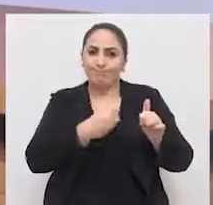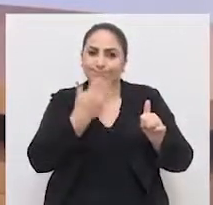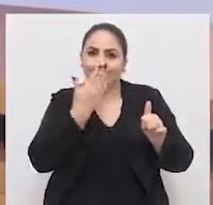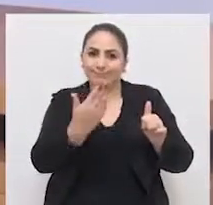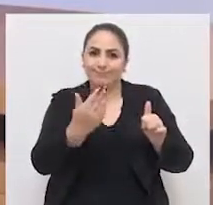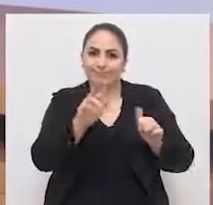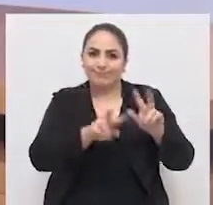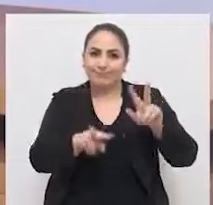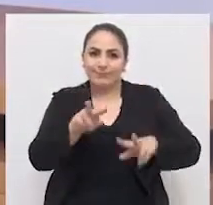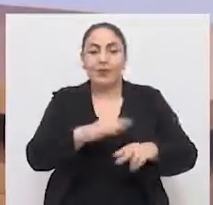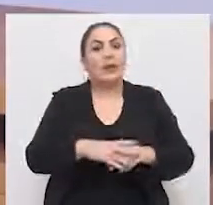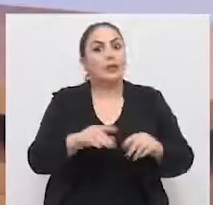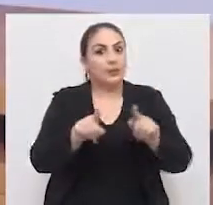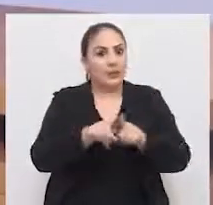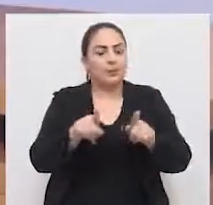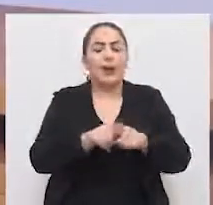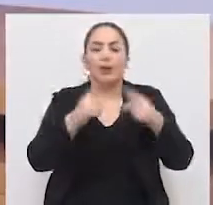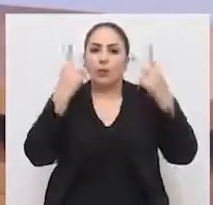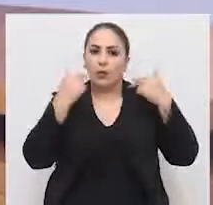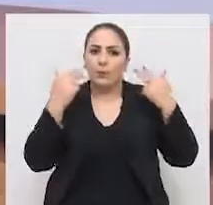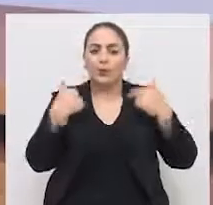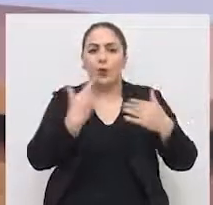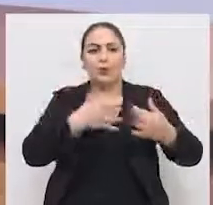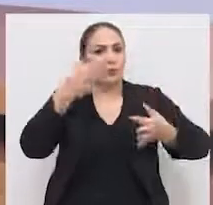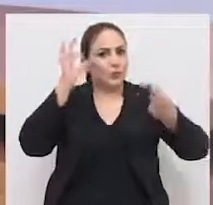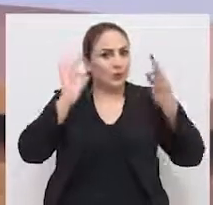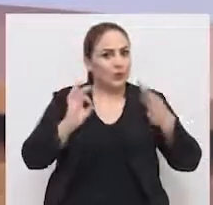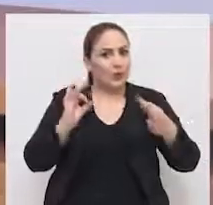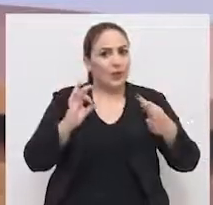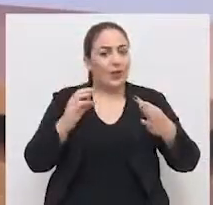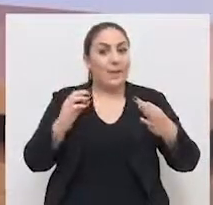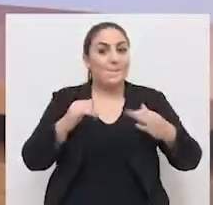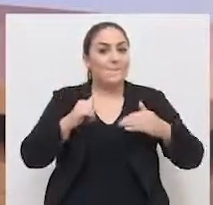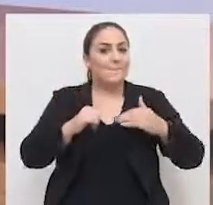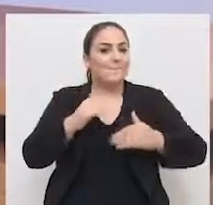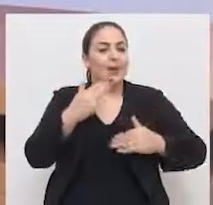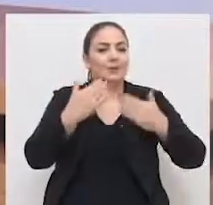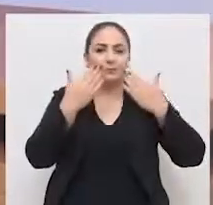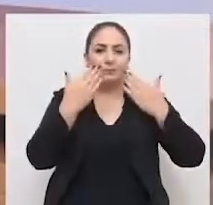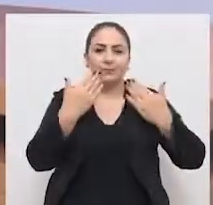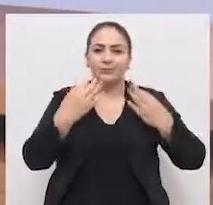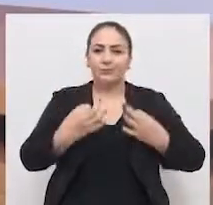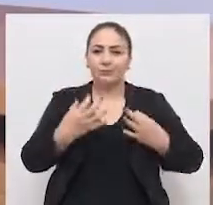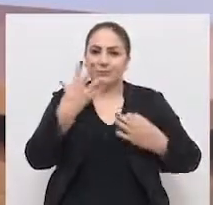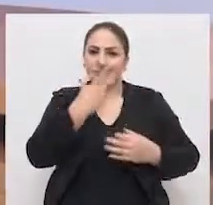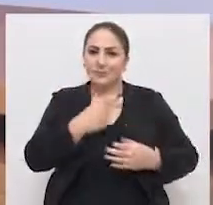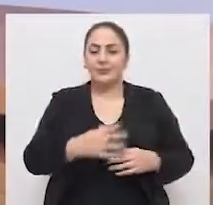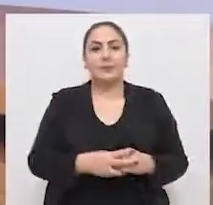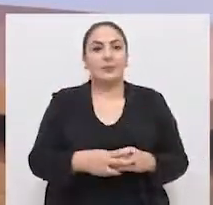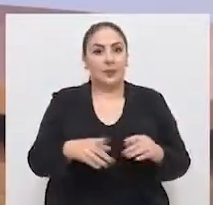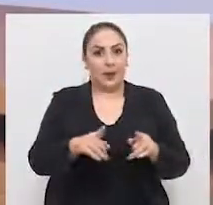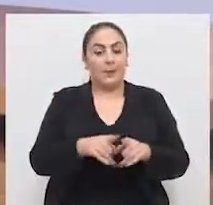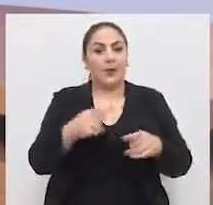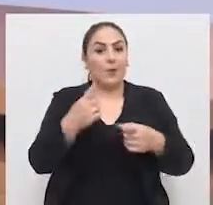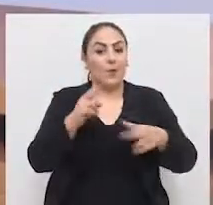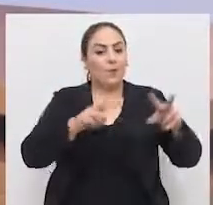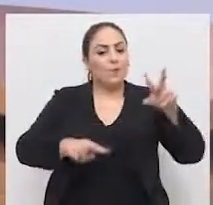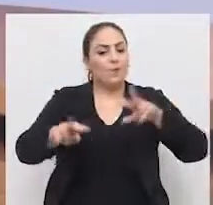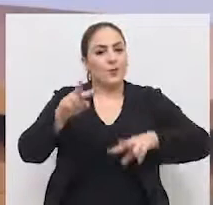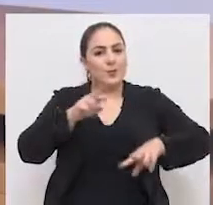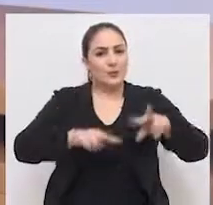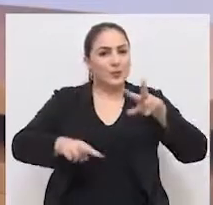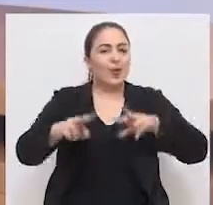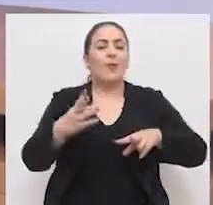na tela. Logo, é comum nos arrumarmos para ficarmos mais apresentáveis. Afinal, o